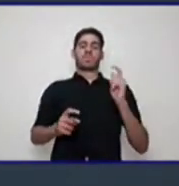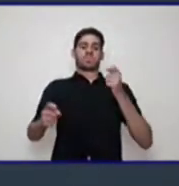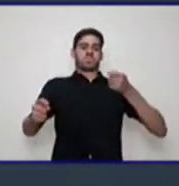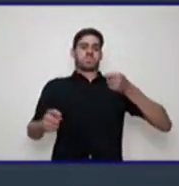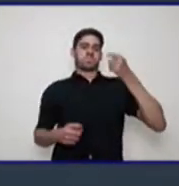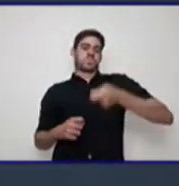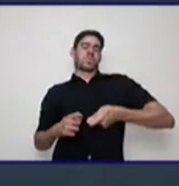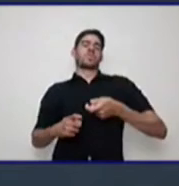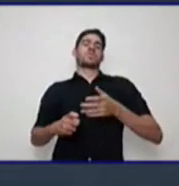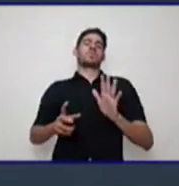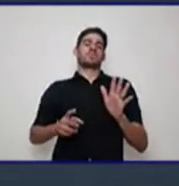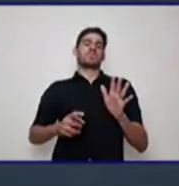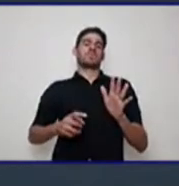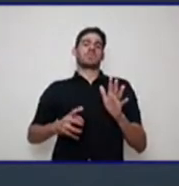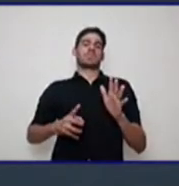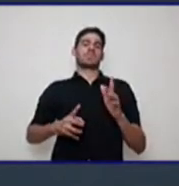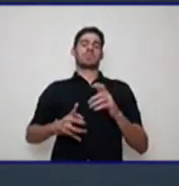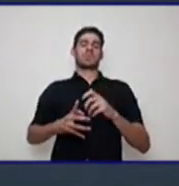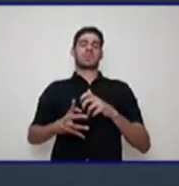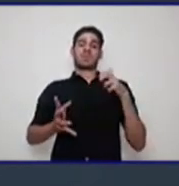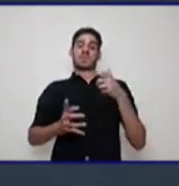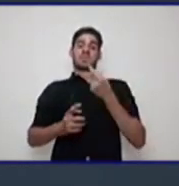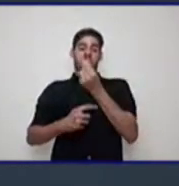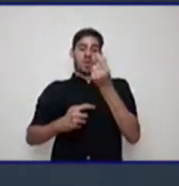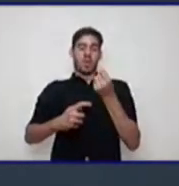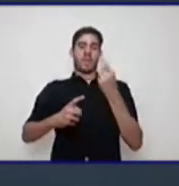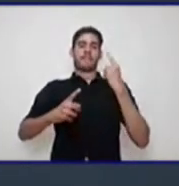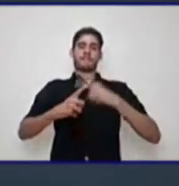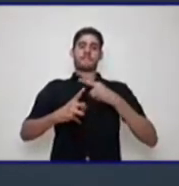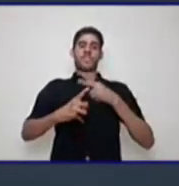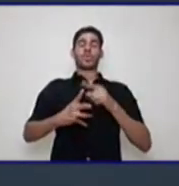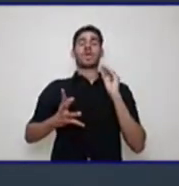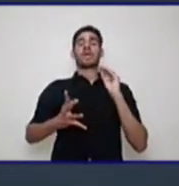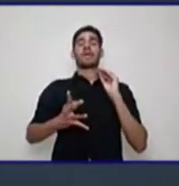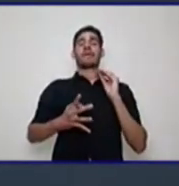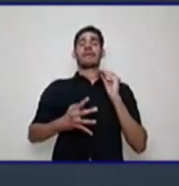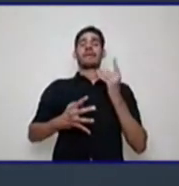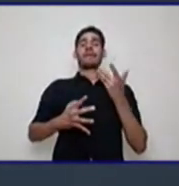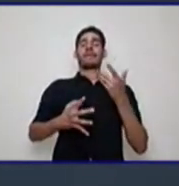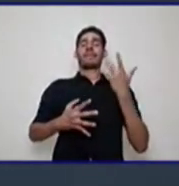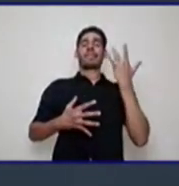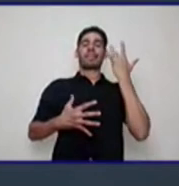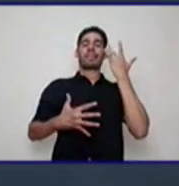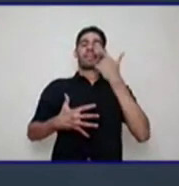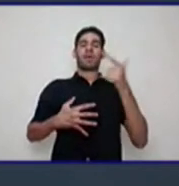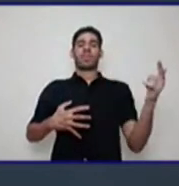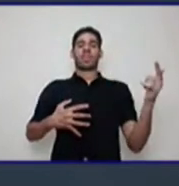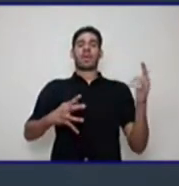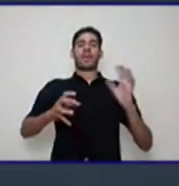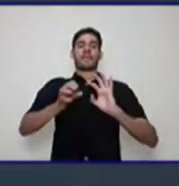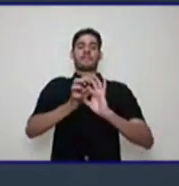da sanção pecuniária em razão da ausência de previsão legal permissiva para